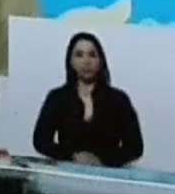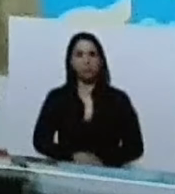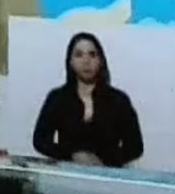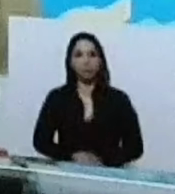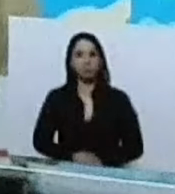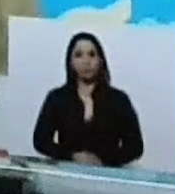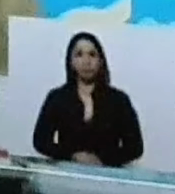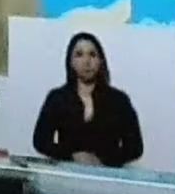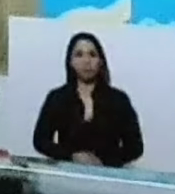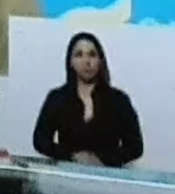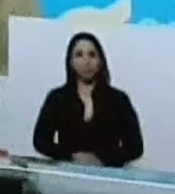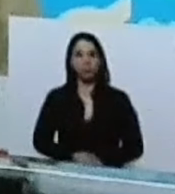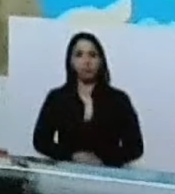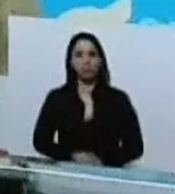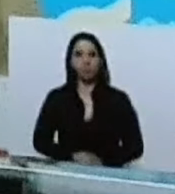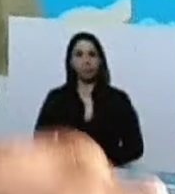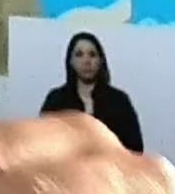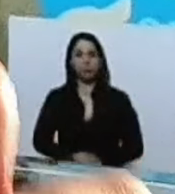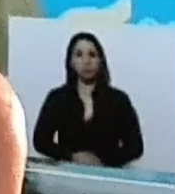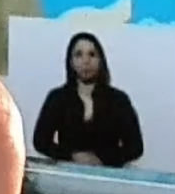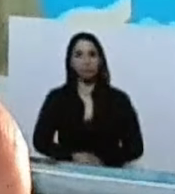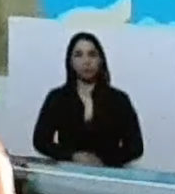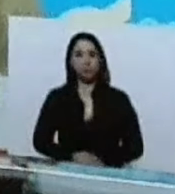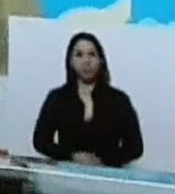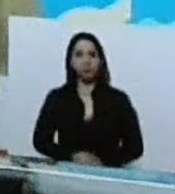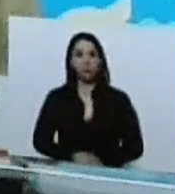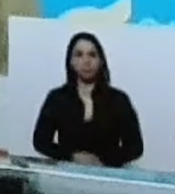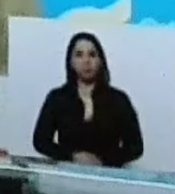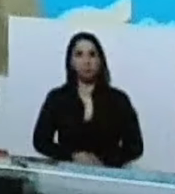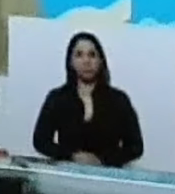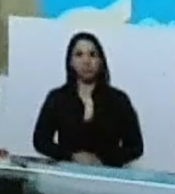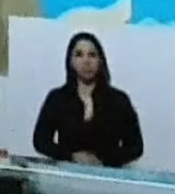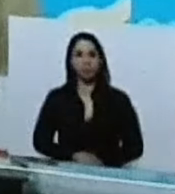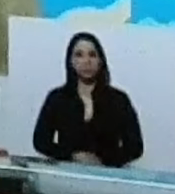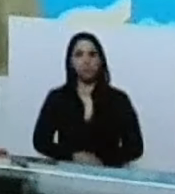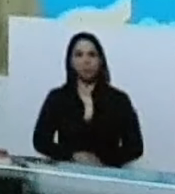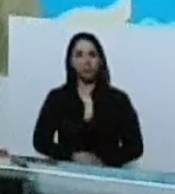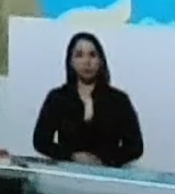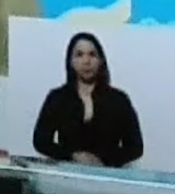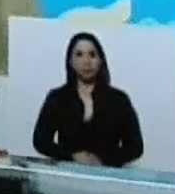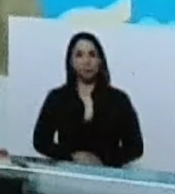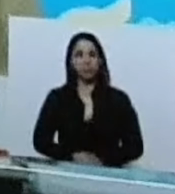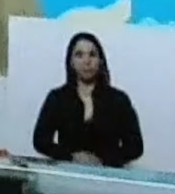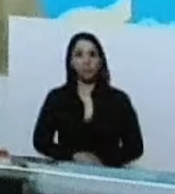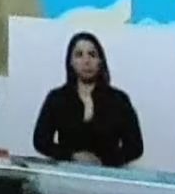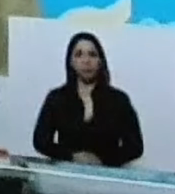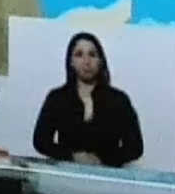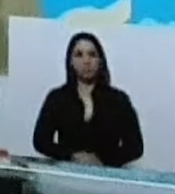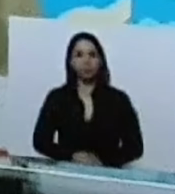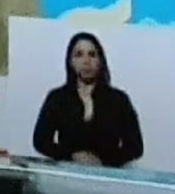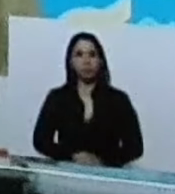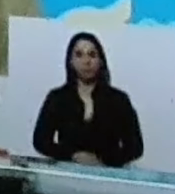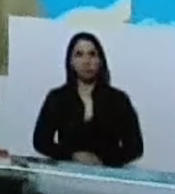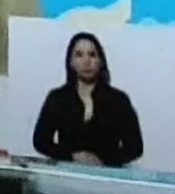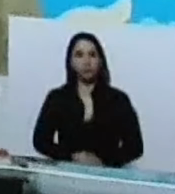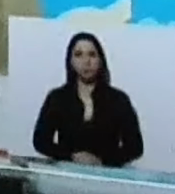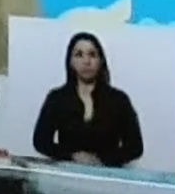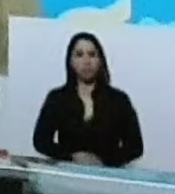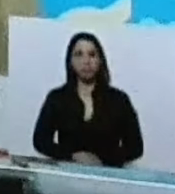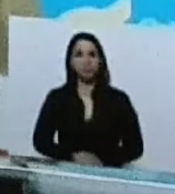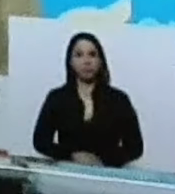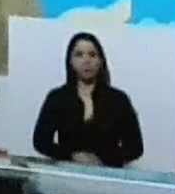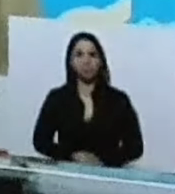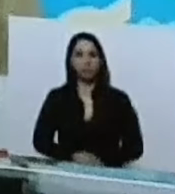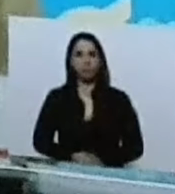mídia tradicional, o Maduro está no chão há muito tempo. E agora que o